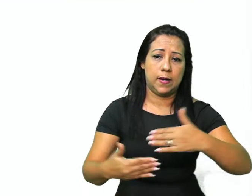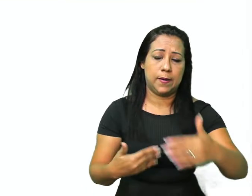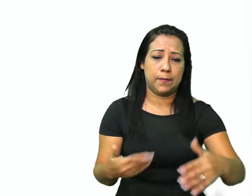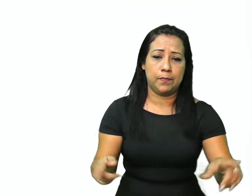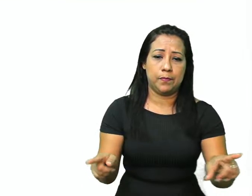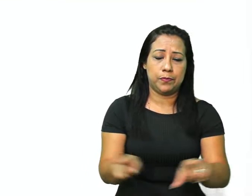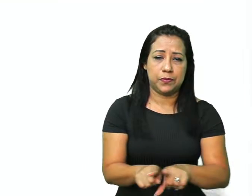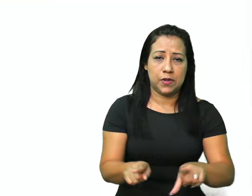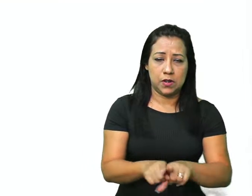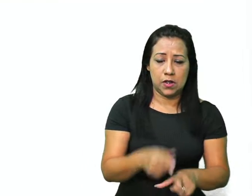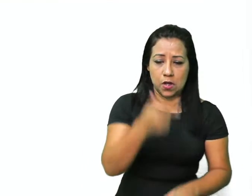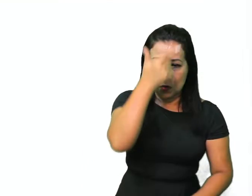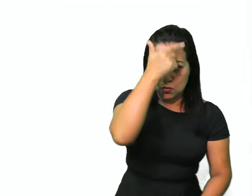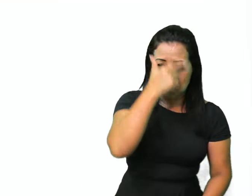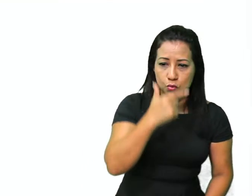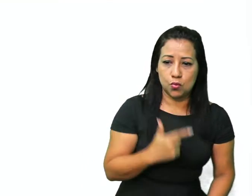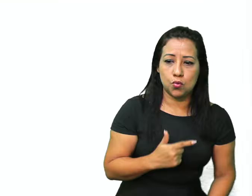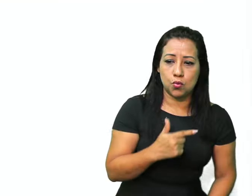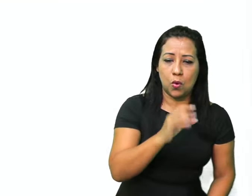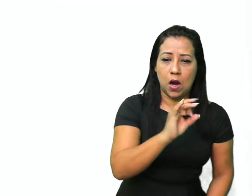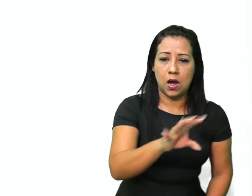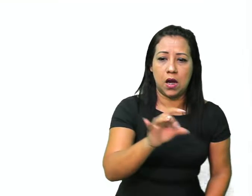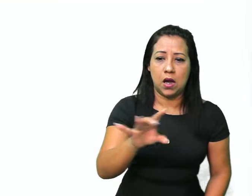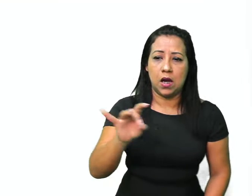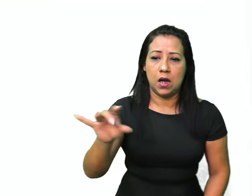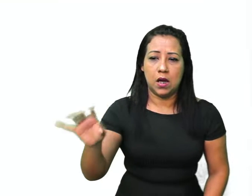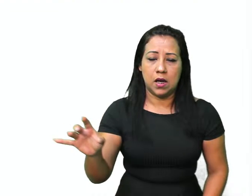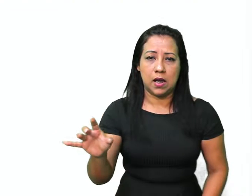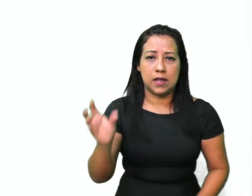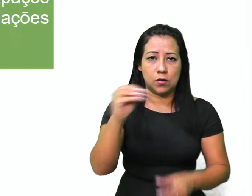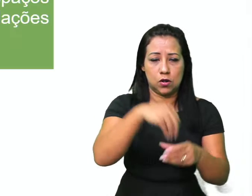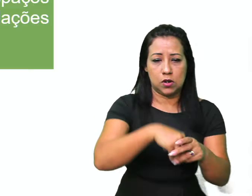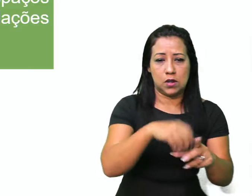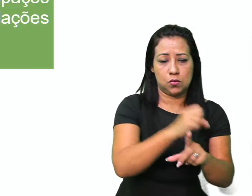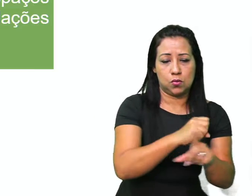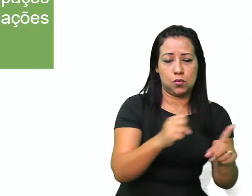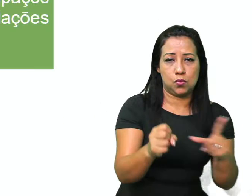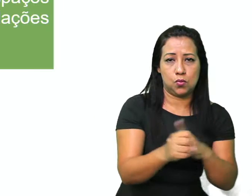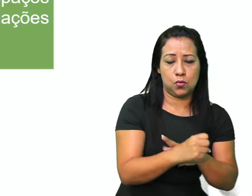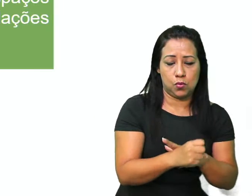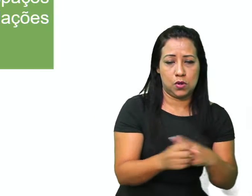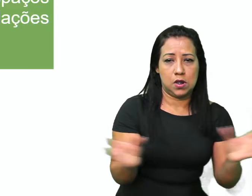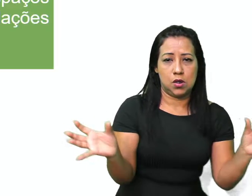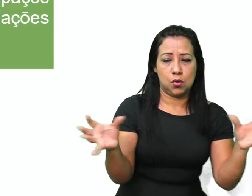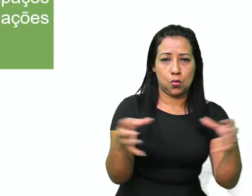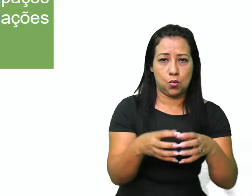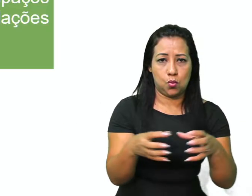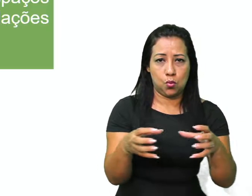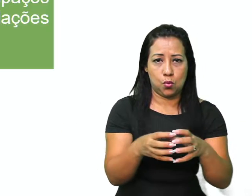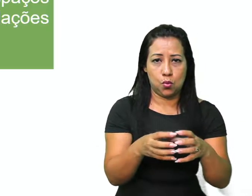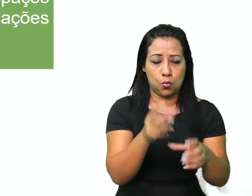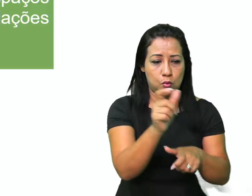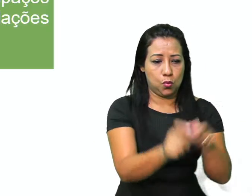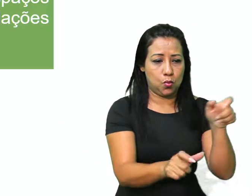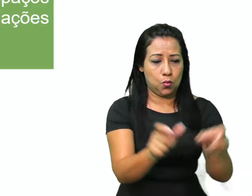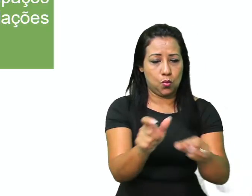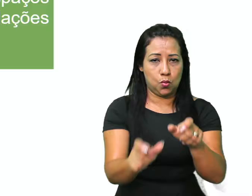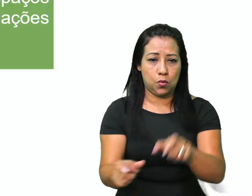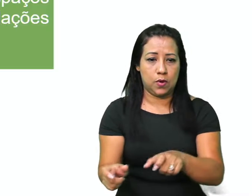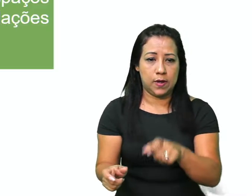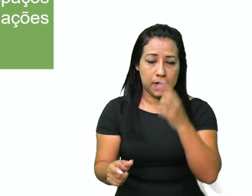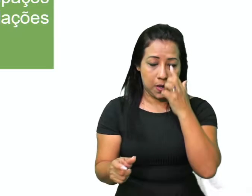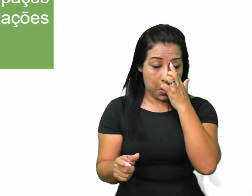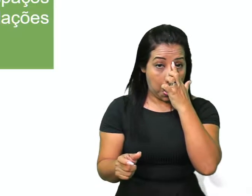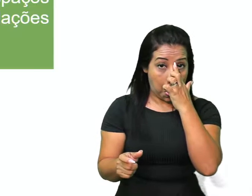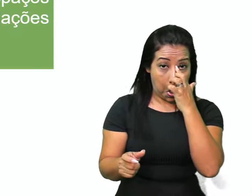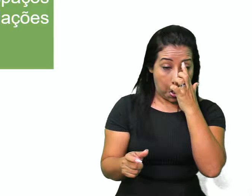como orientadores da dinâmica dos diferentes grupos de indivíduos. Ainda podemos ter a consciência